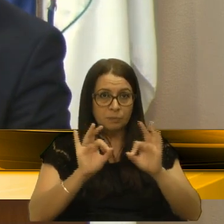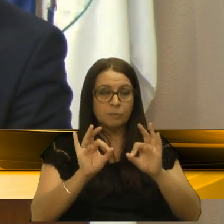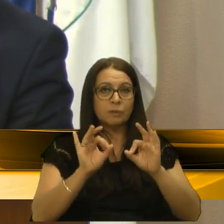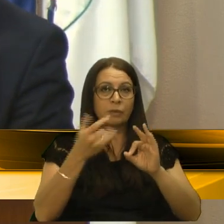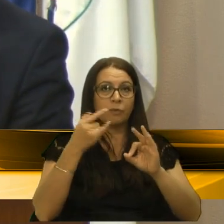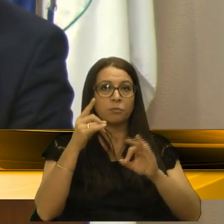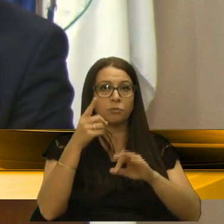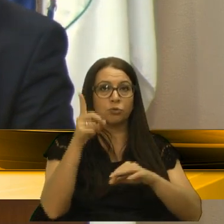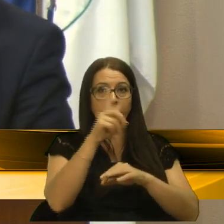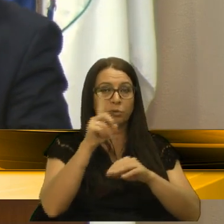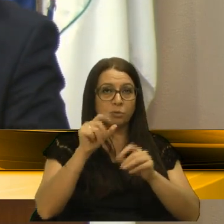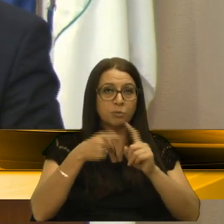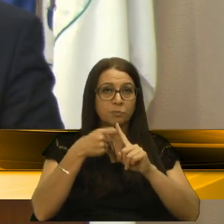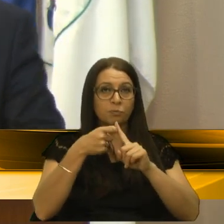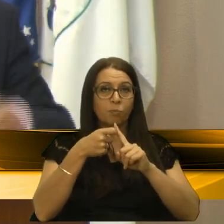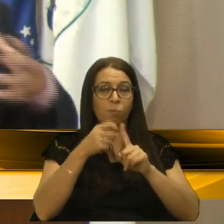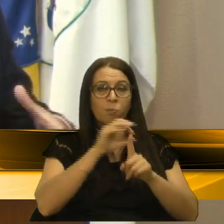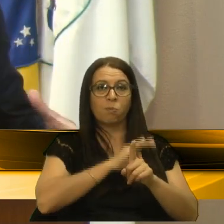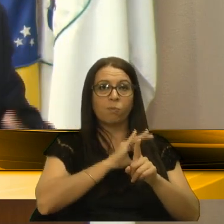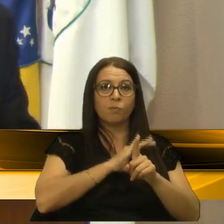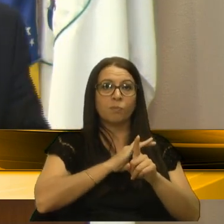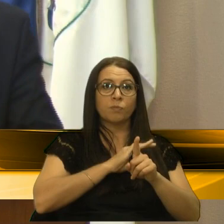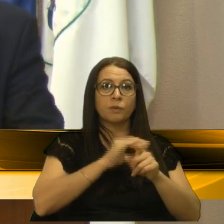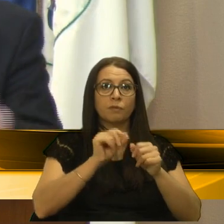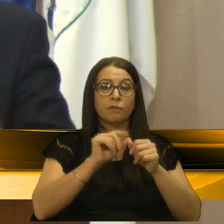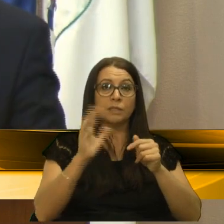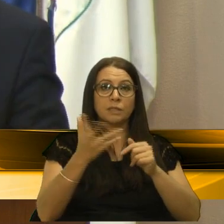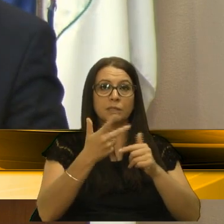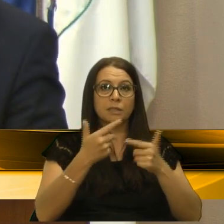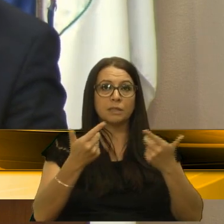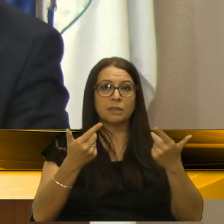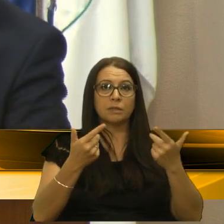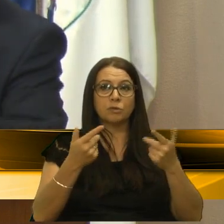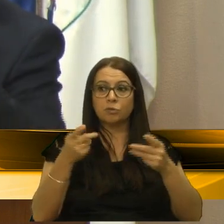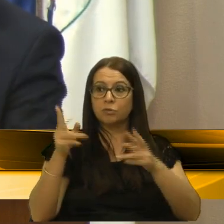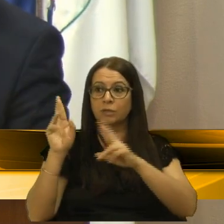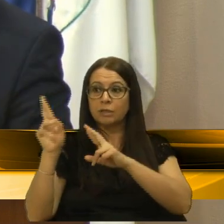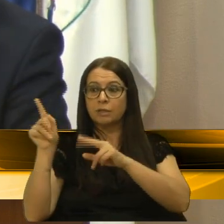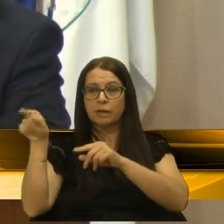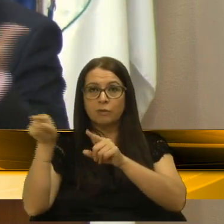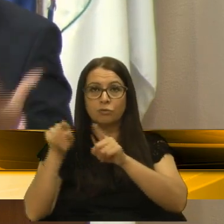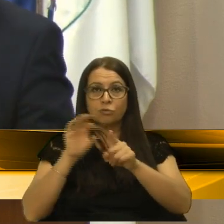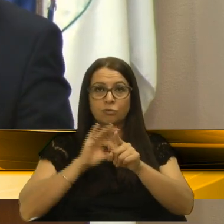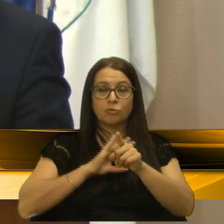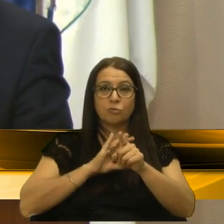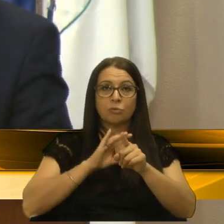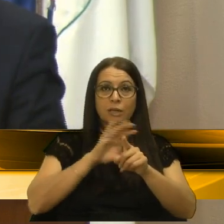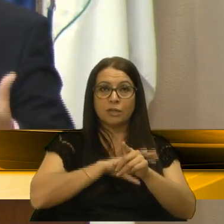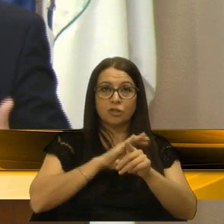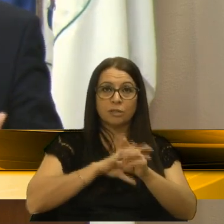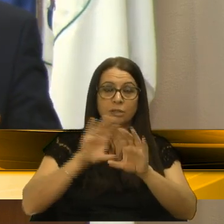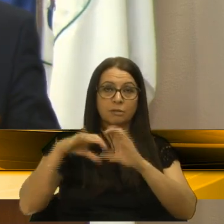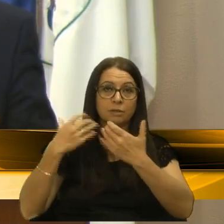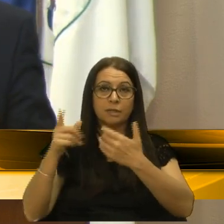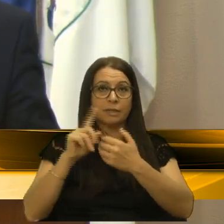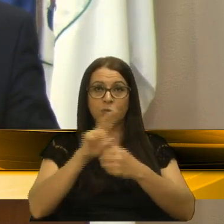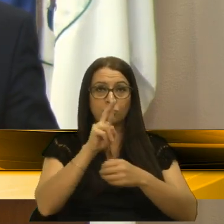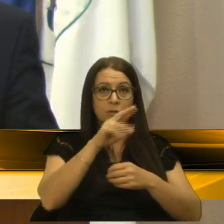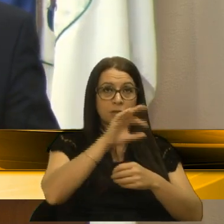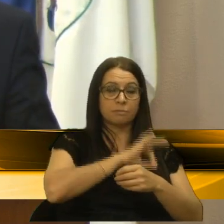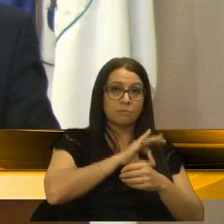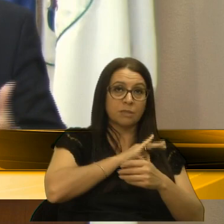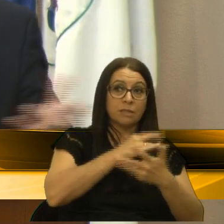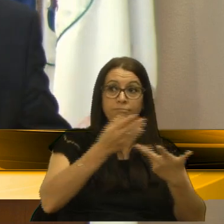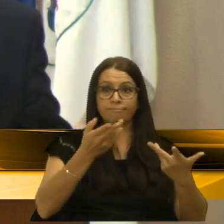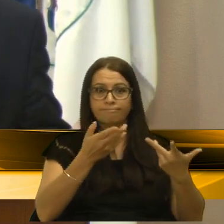domingo do mês. A Brigada Militar está toda fazendo um jogo do Caxias, um jogo de futebol, onde os clubes deveriam pagar sua própria segurança e não se utilizar da Brigada Militar.